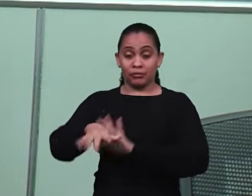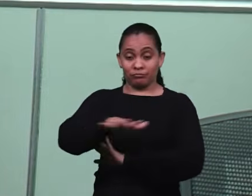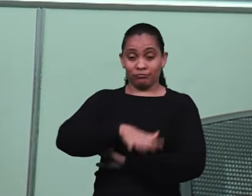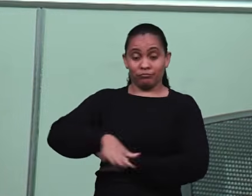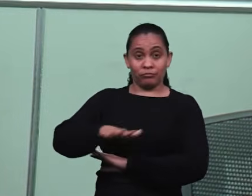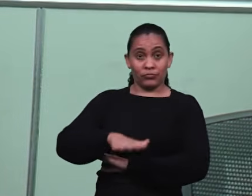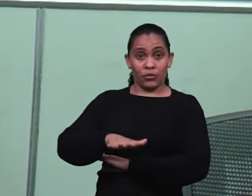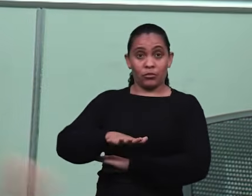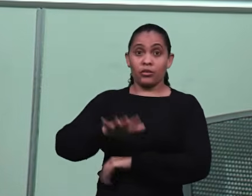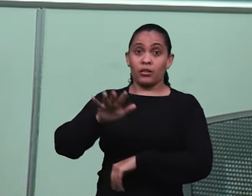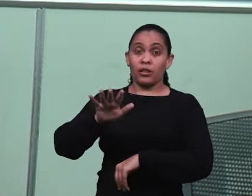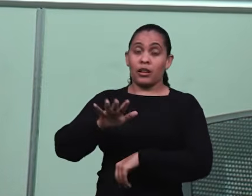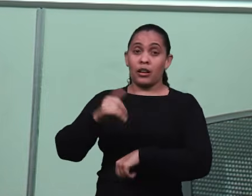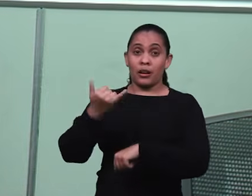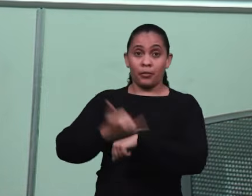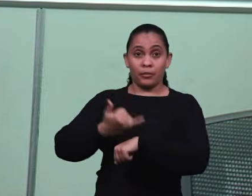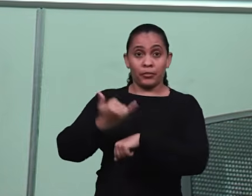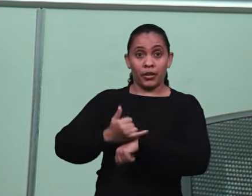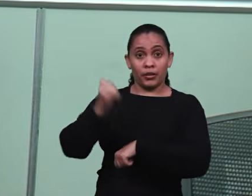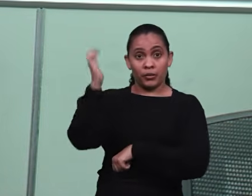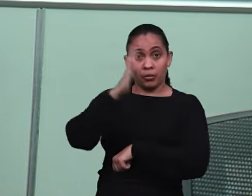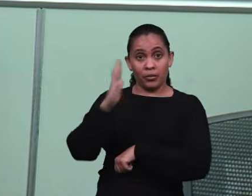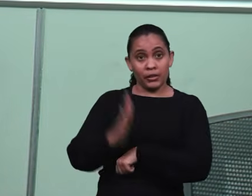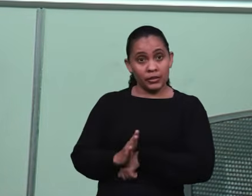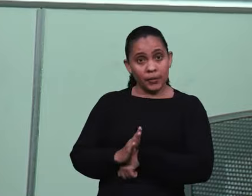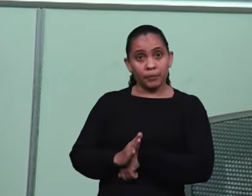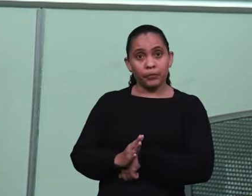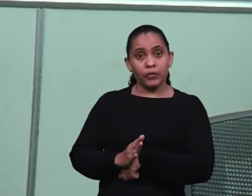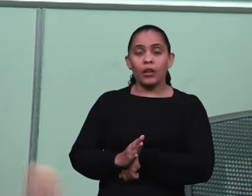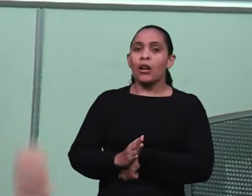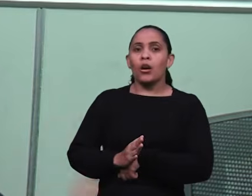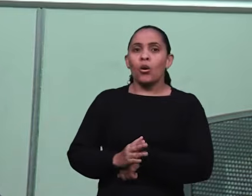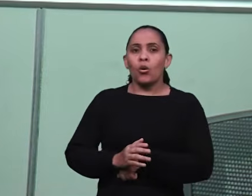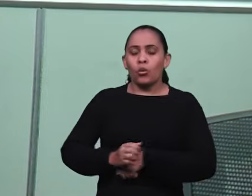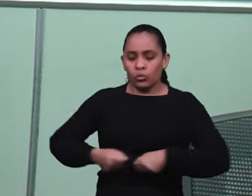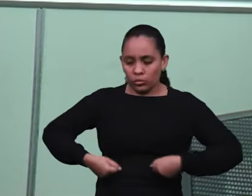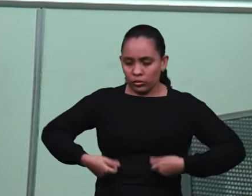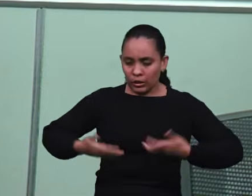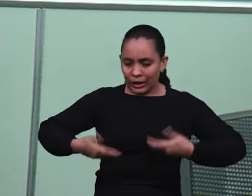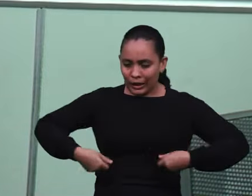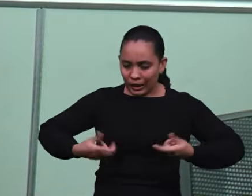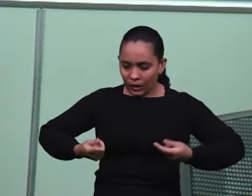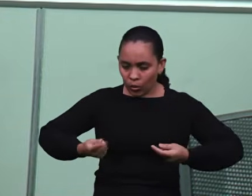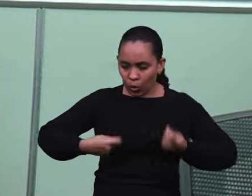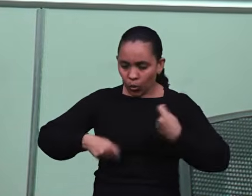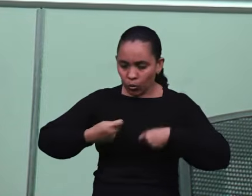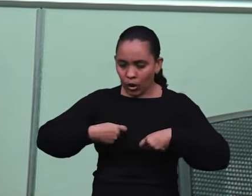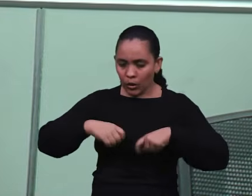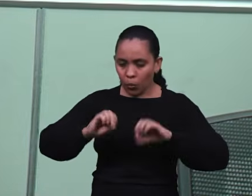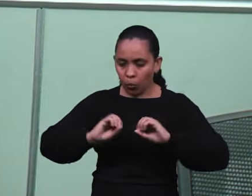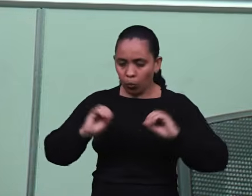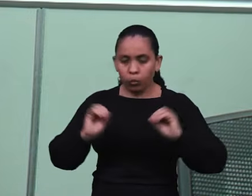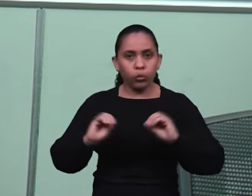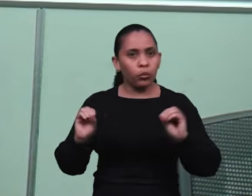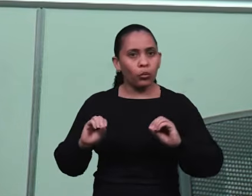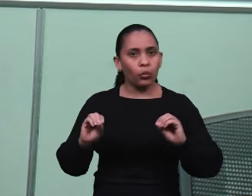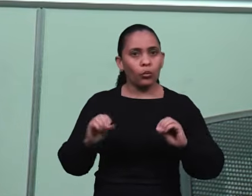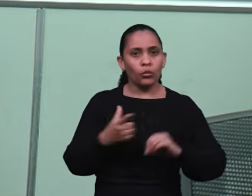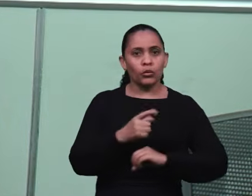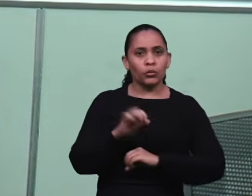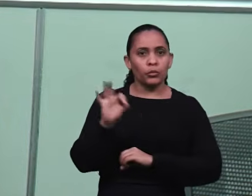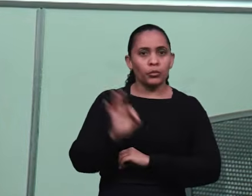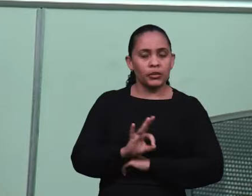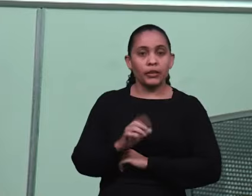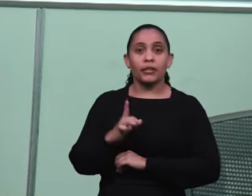nas capitais brasileiras admitem que não fazem controle nenhum dos próprios ganhos e gastos, sendo que apenas 21% da